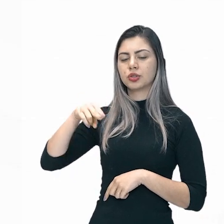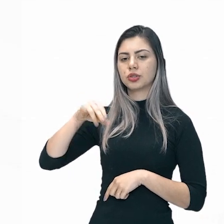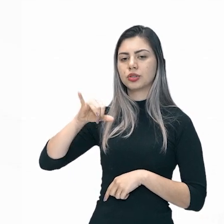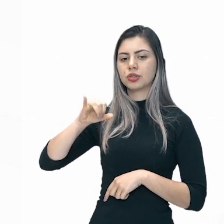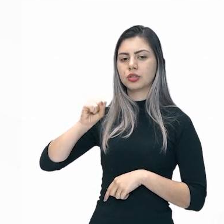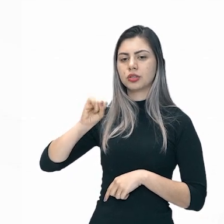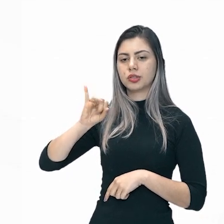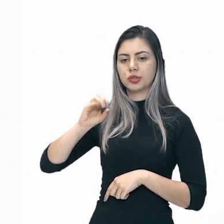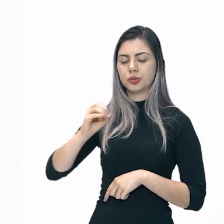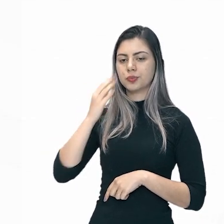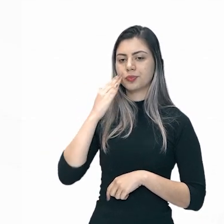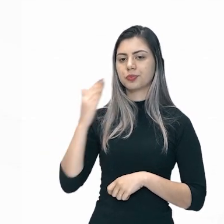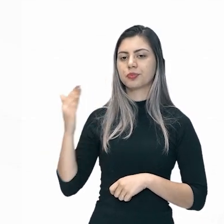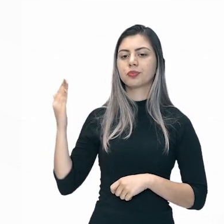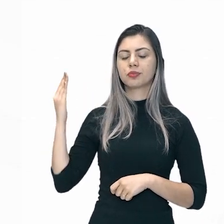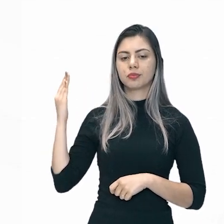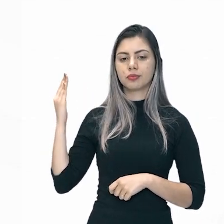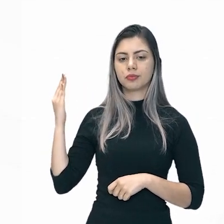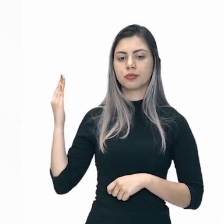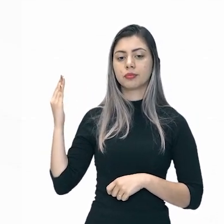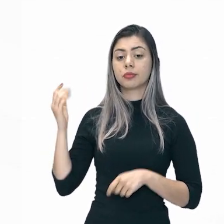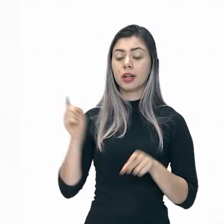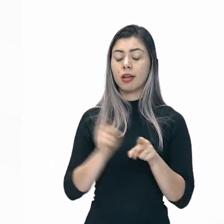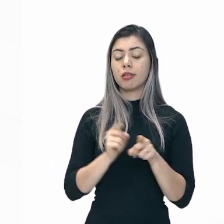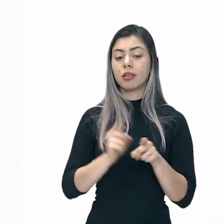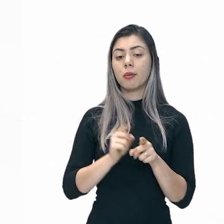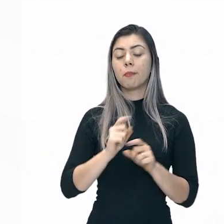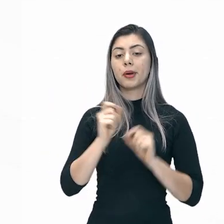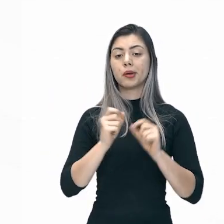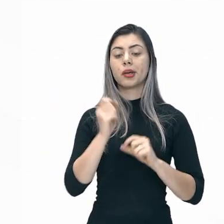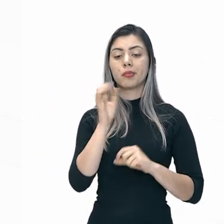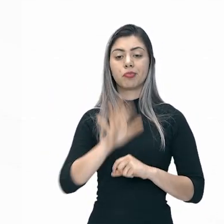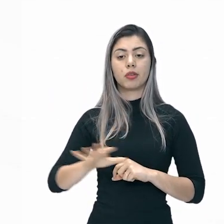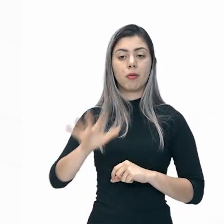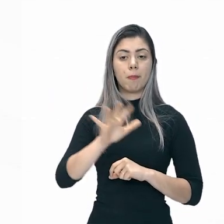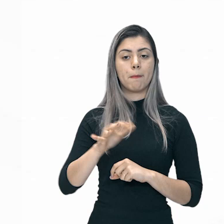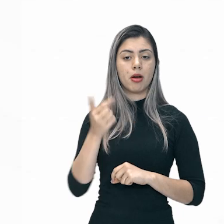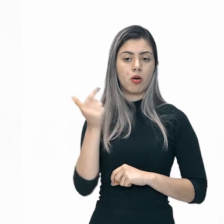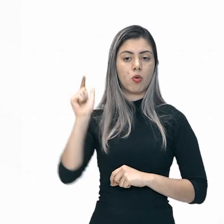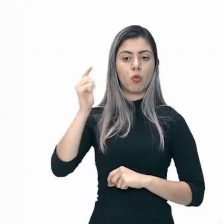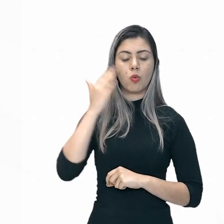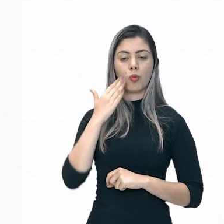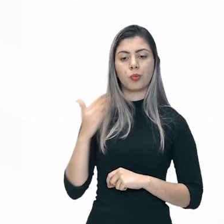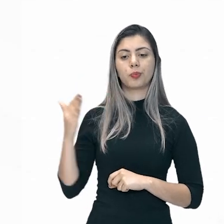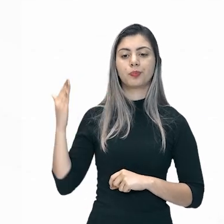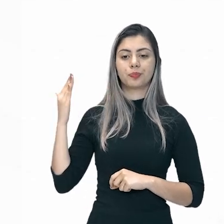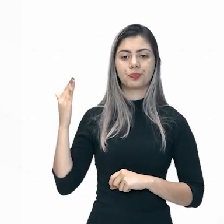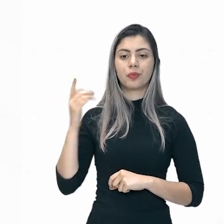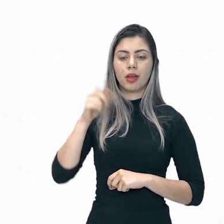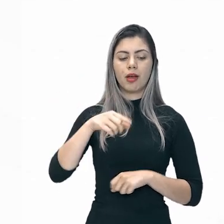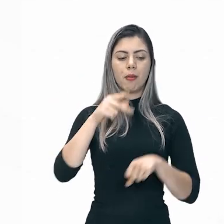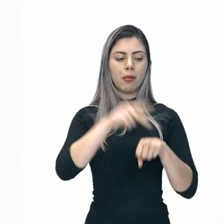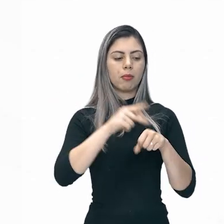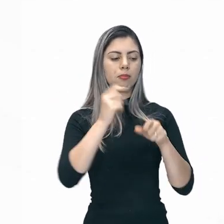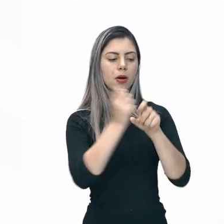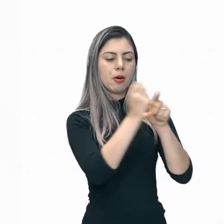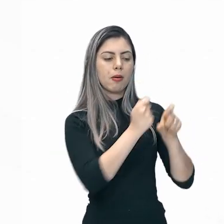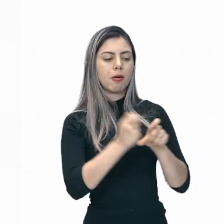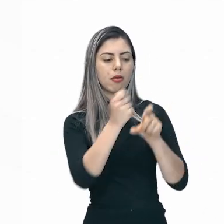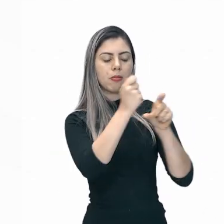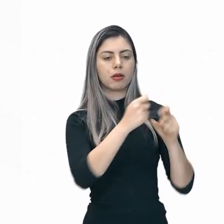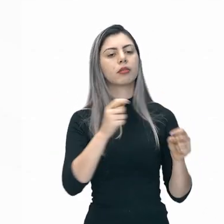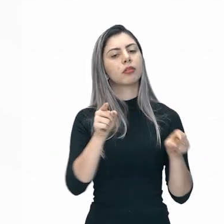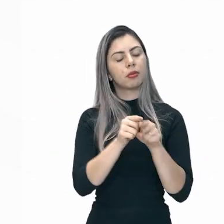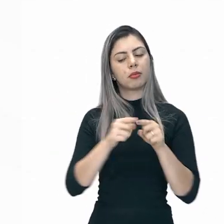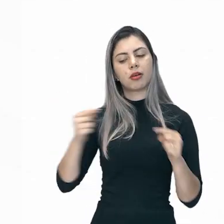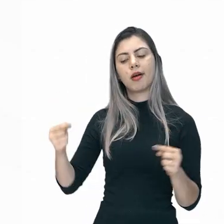por Caravaggio, e nós temos também uma imagem, passando uma imagem de uma estátua, né, que também